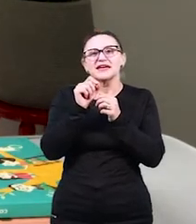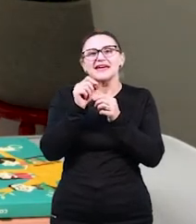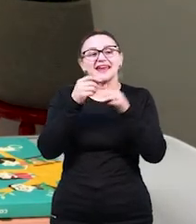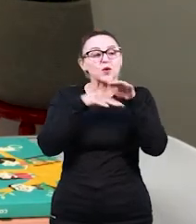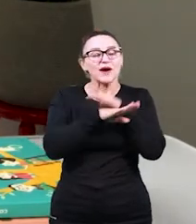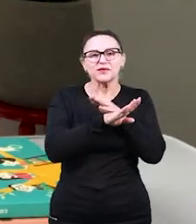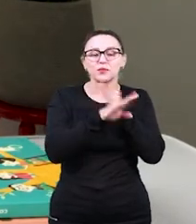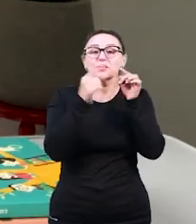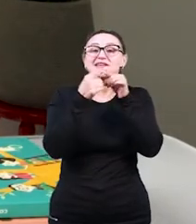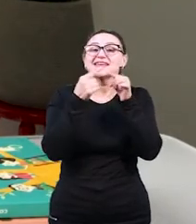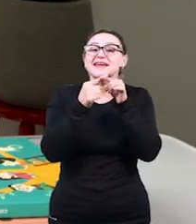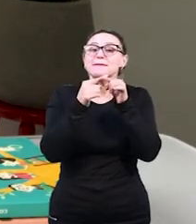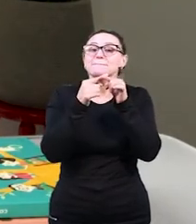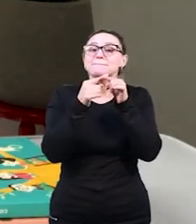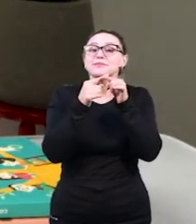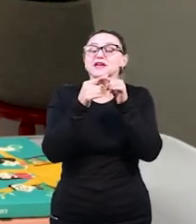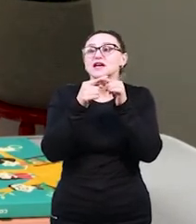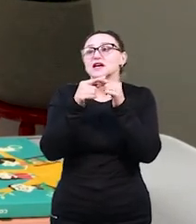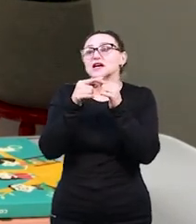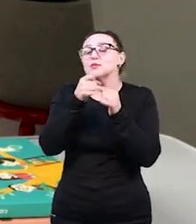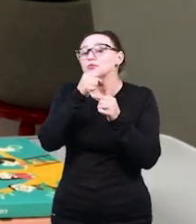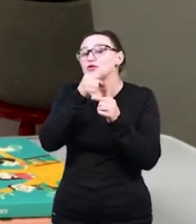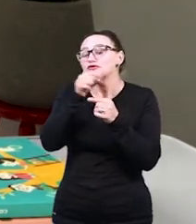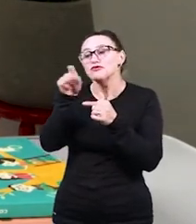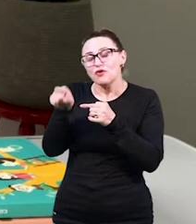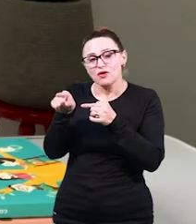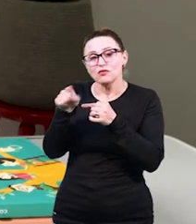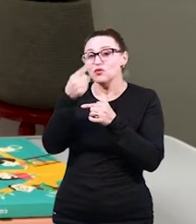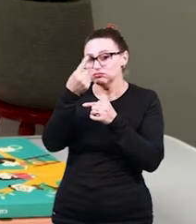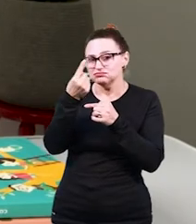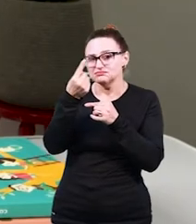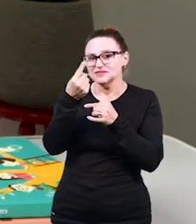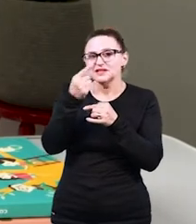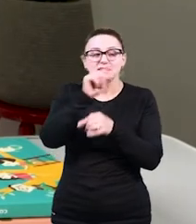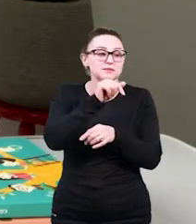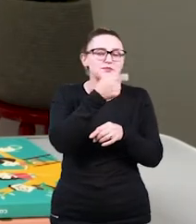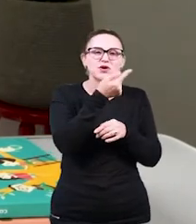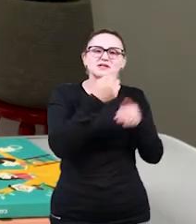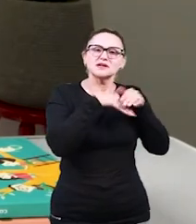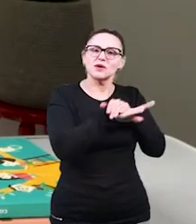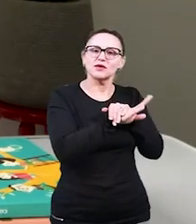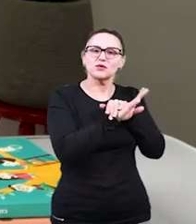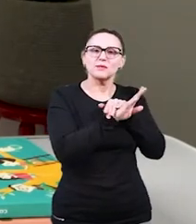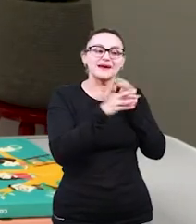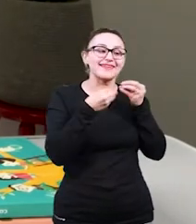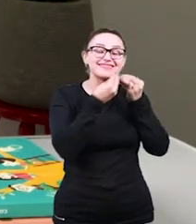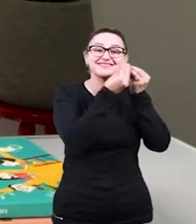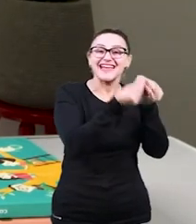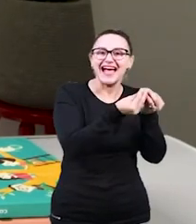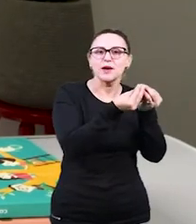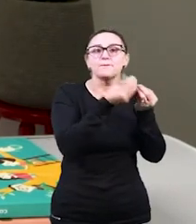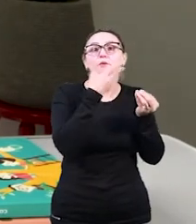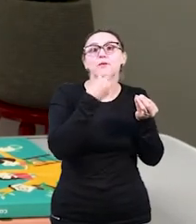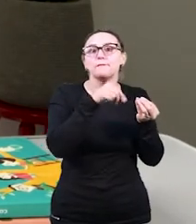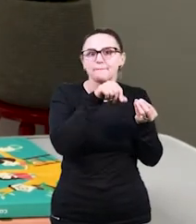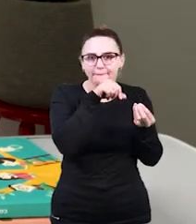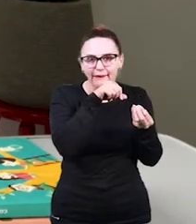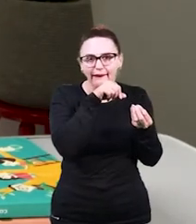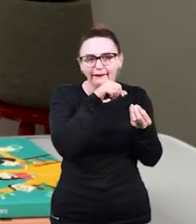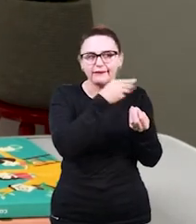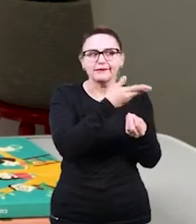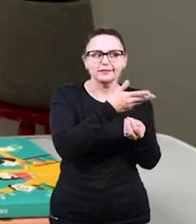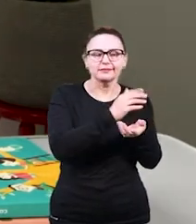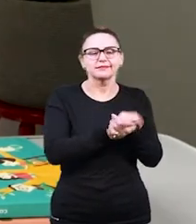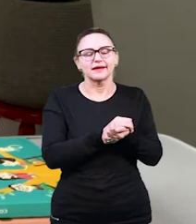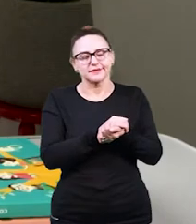no asilo. Então aqui a gente tem, né, uma espécie de um ensinamento moral, né, dizendo que os filhos